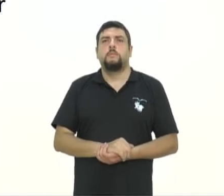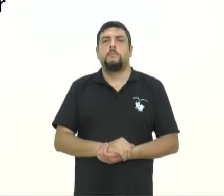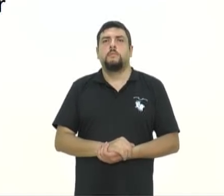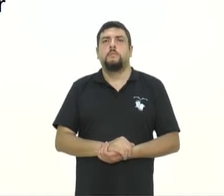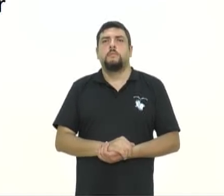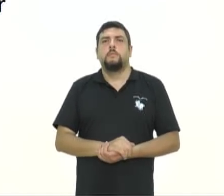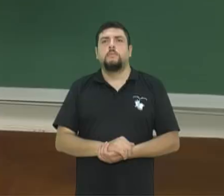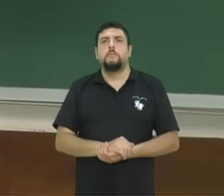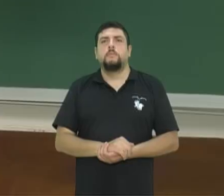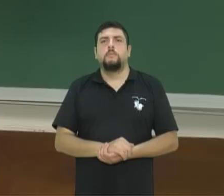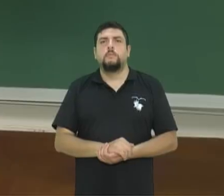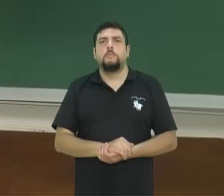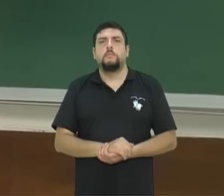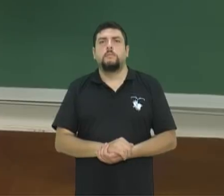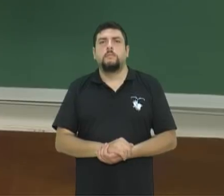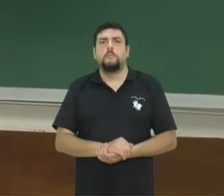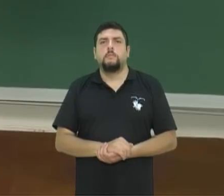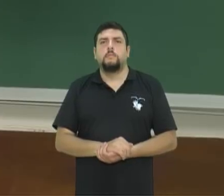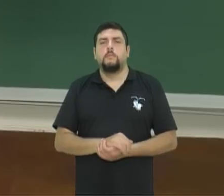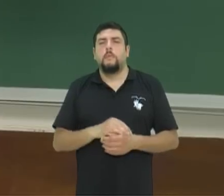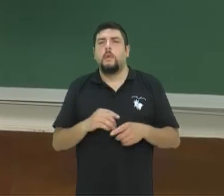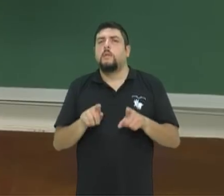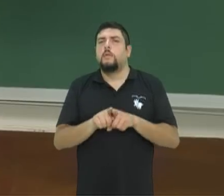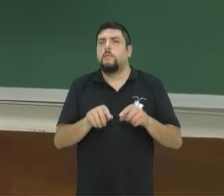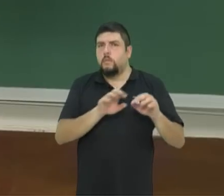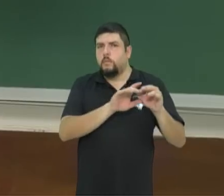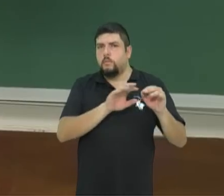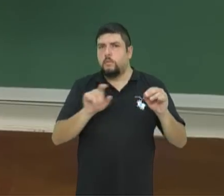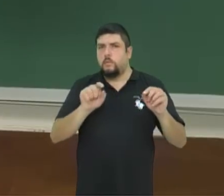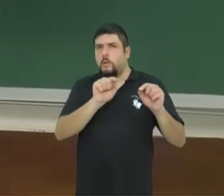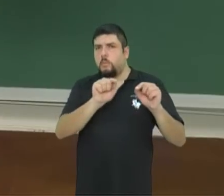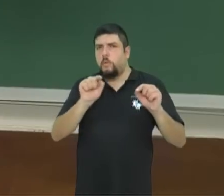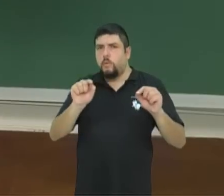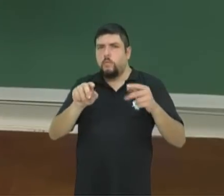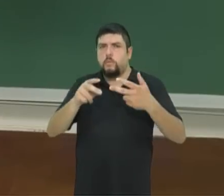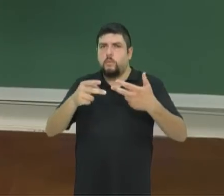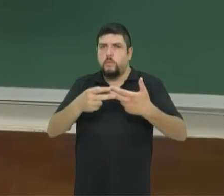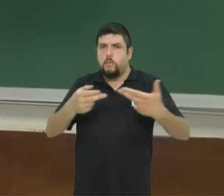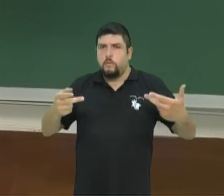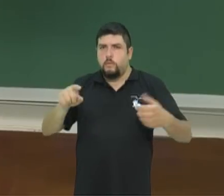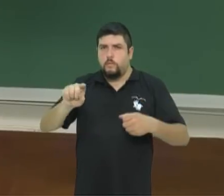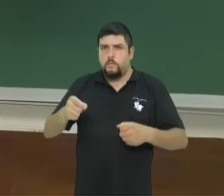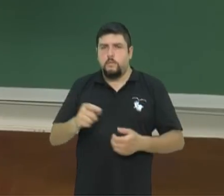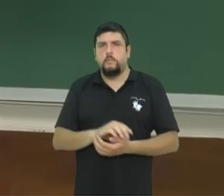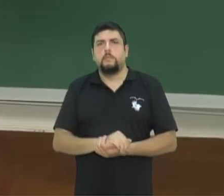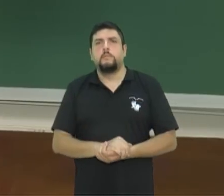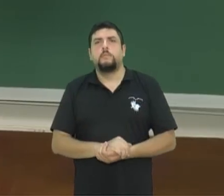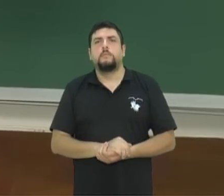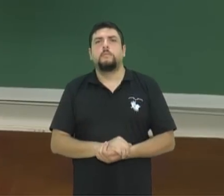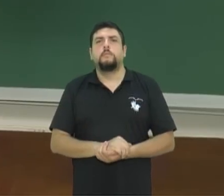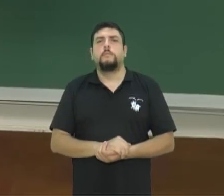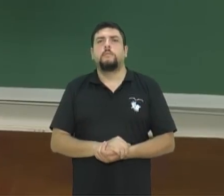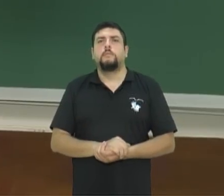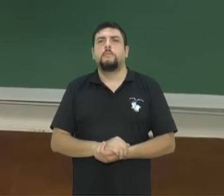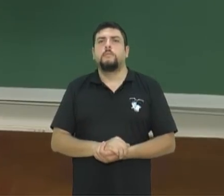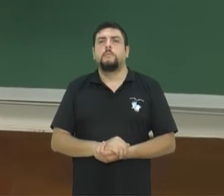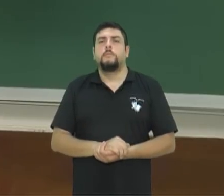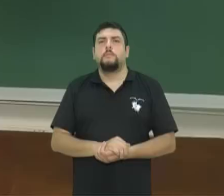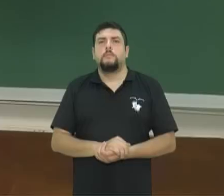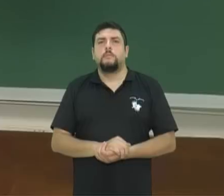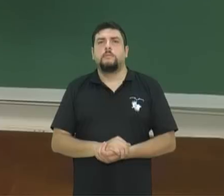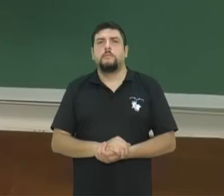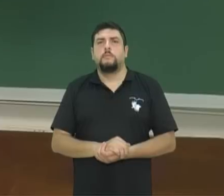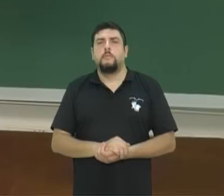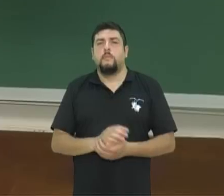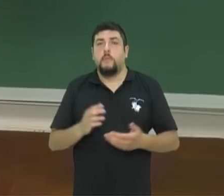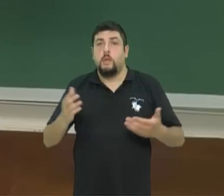Telêmaco, ok? É mais uma questão de pontuação aqui para a gente analisar, né? Então, na nossa aula de hoje, né, a gente